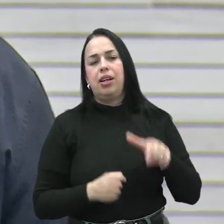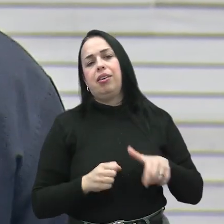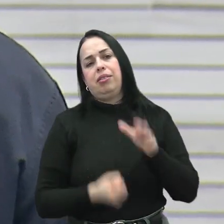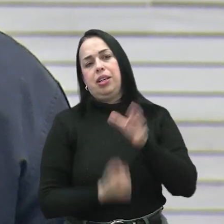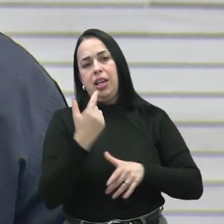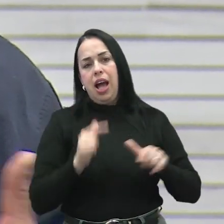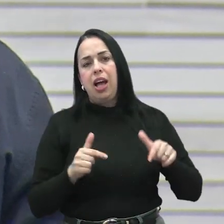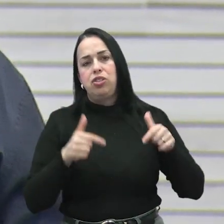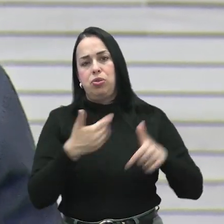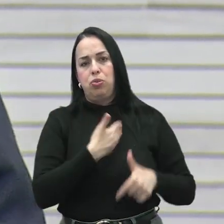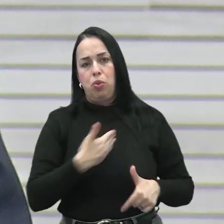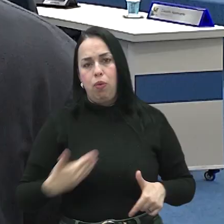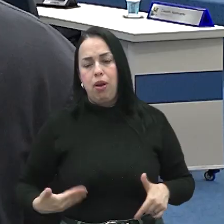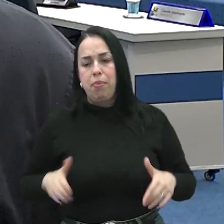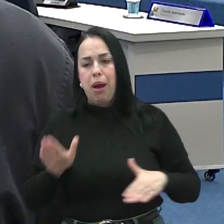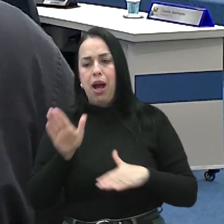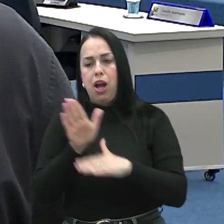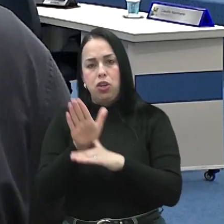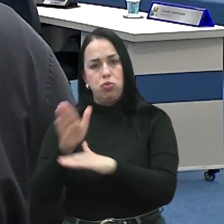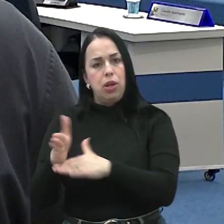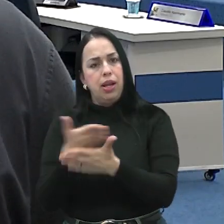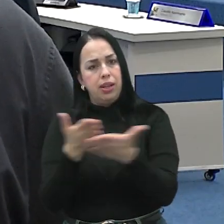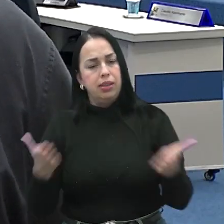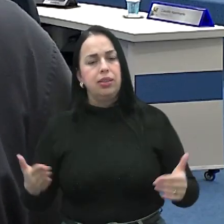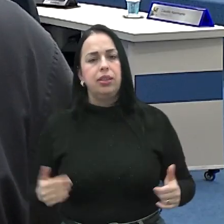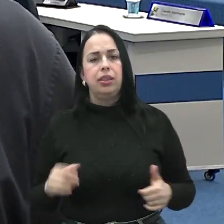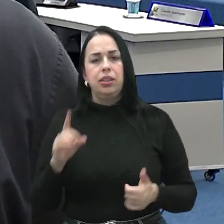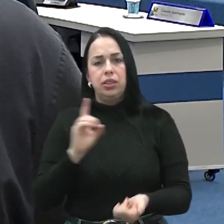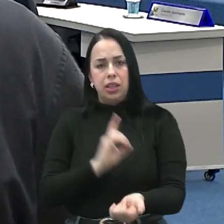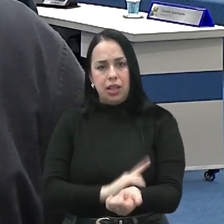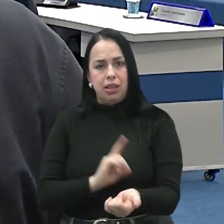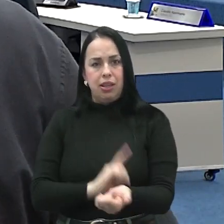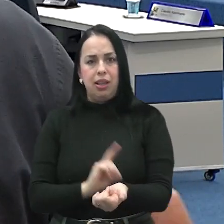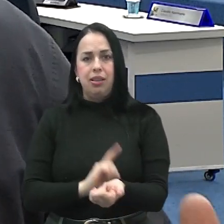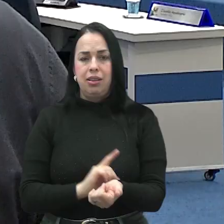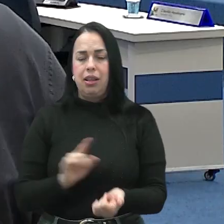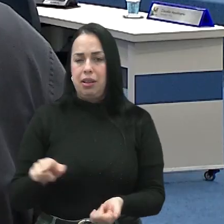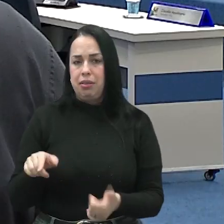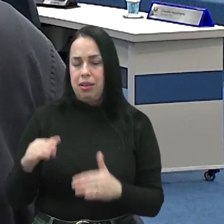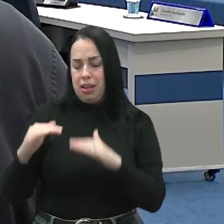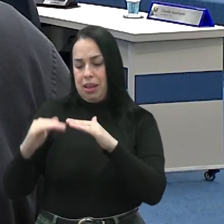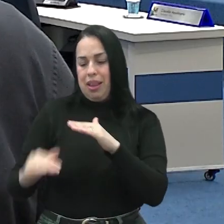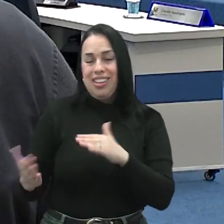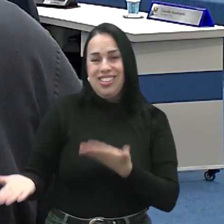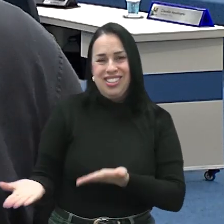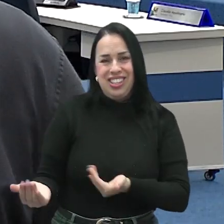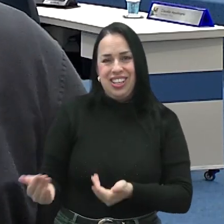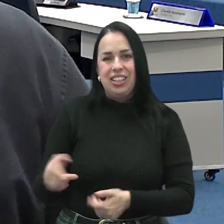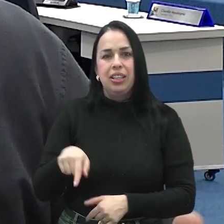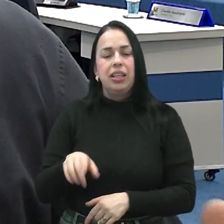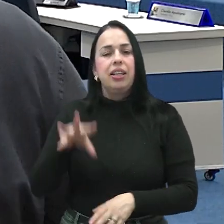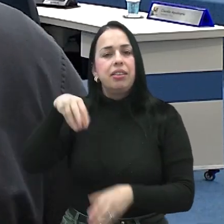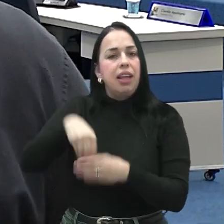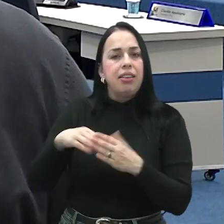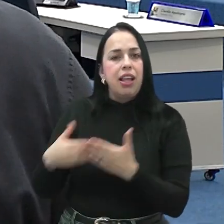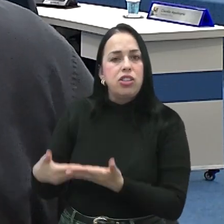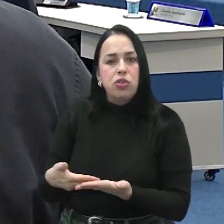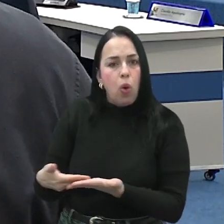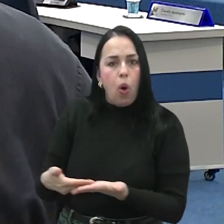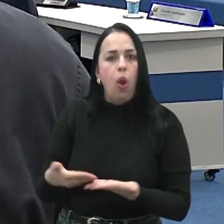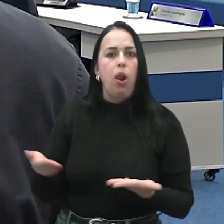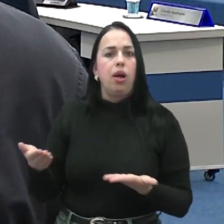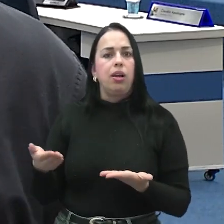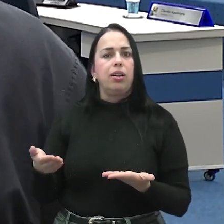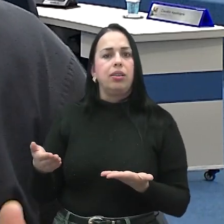políticas públicas de prevenção. Então, quando a gente fala de diabetes e quando a gente fala da primeira idade, a gente fala de creches. A gente fala